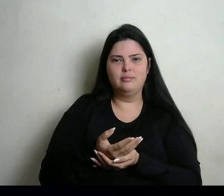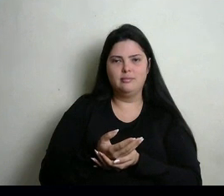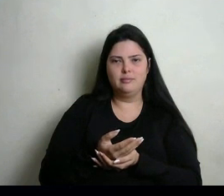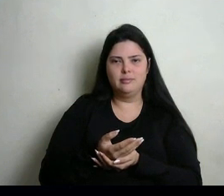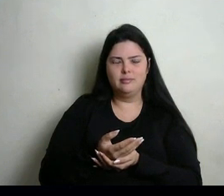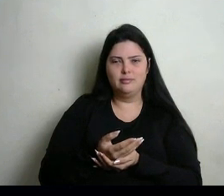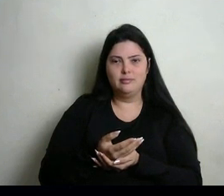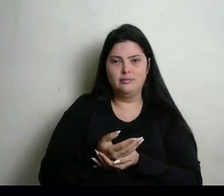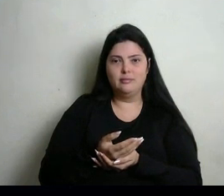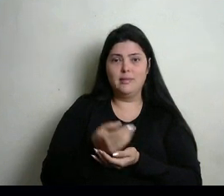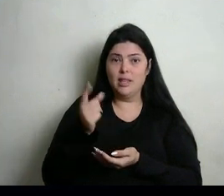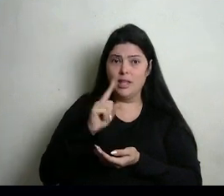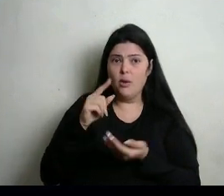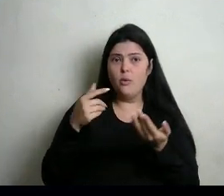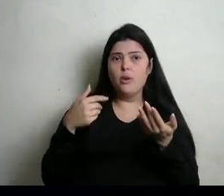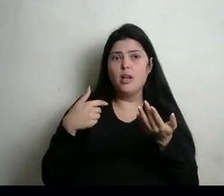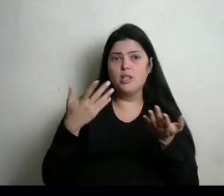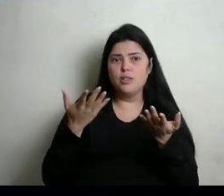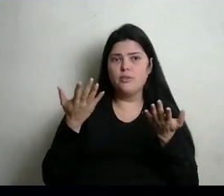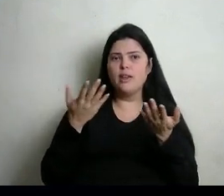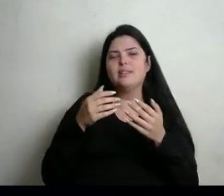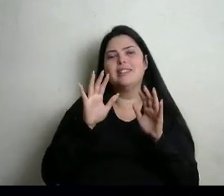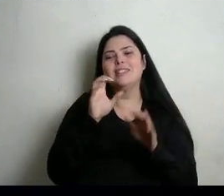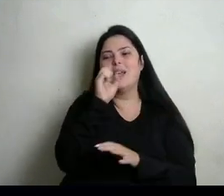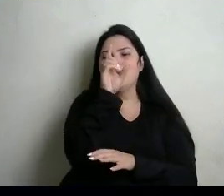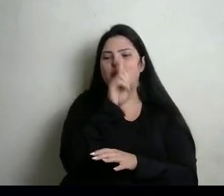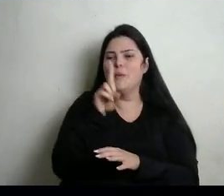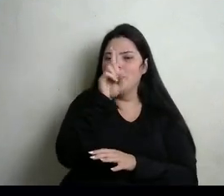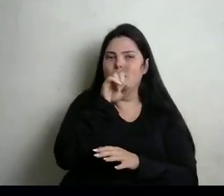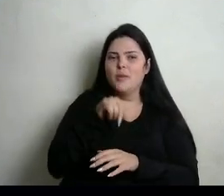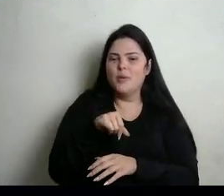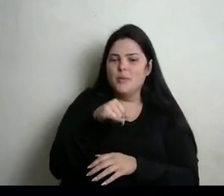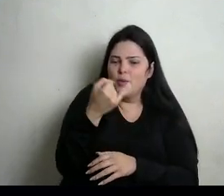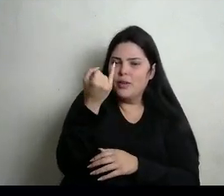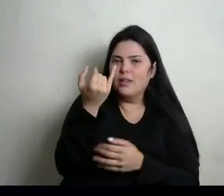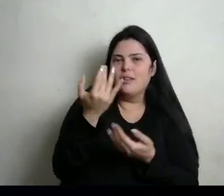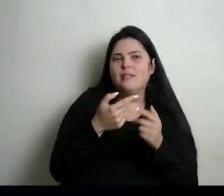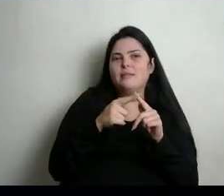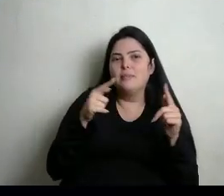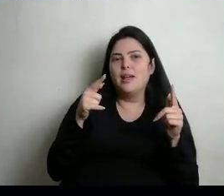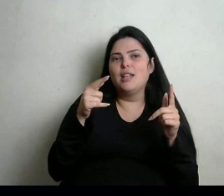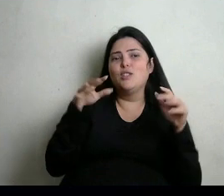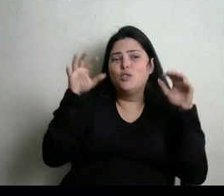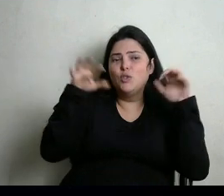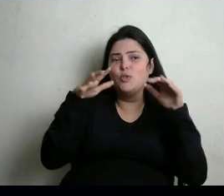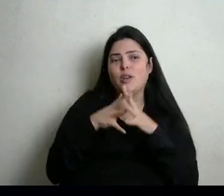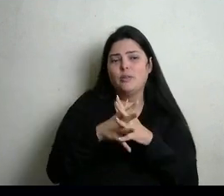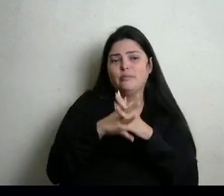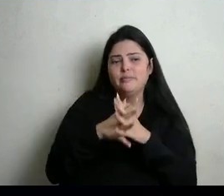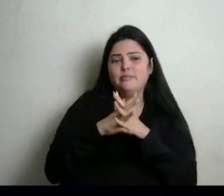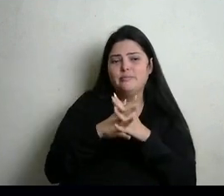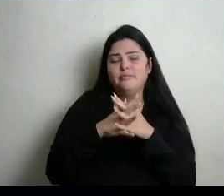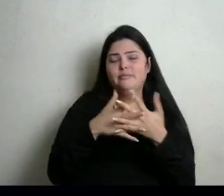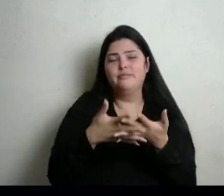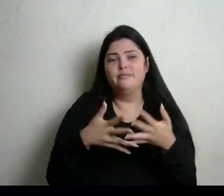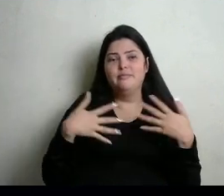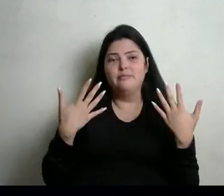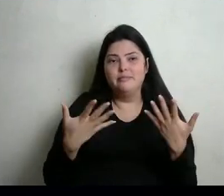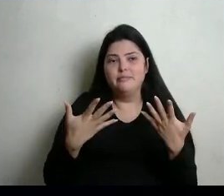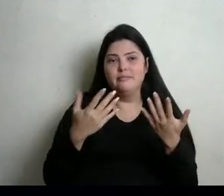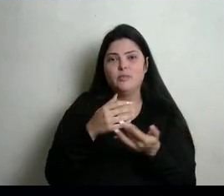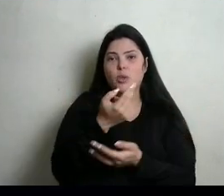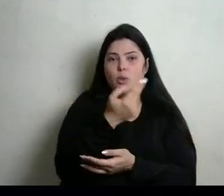Não, mas a gente ia ficar no final de semana, né? Ia curtir o resto, mas daí com essa chuva meio que complicou um pouco os planos. Mas enfim, meu nome é